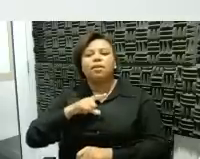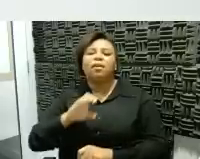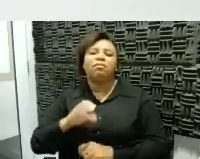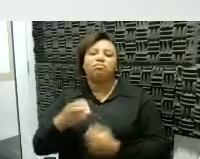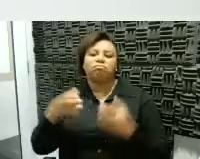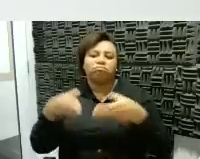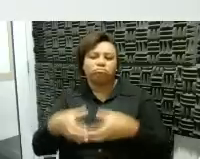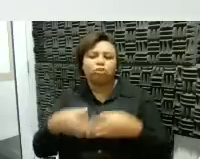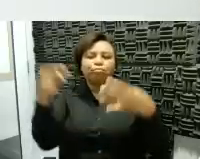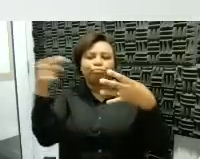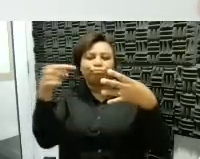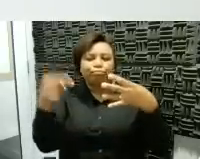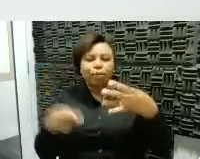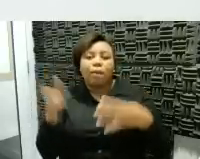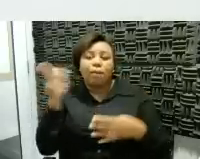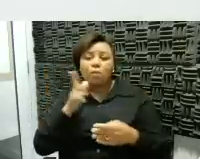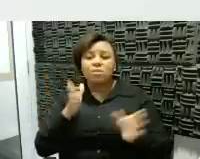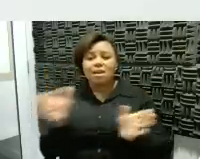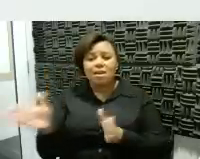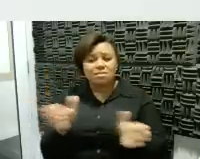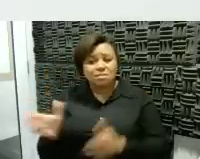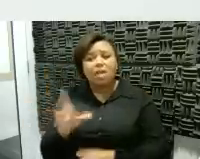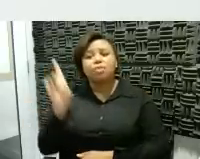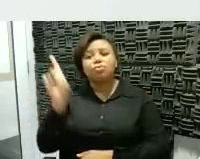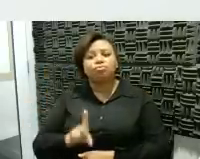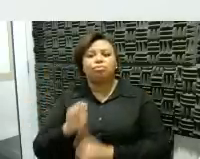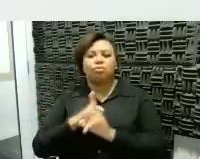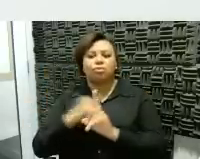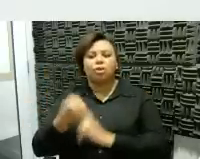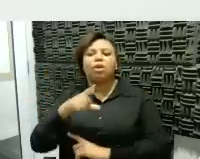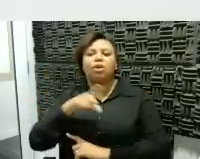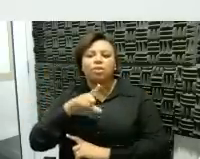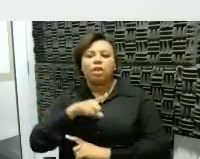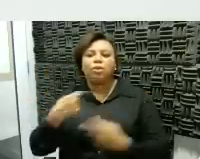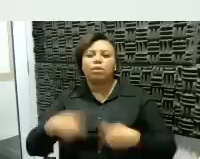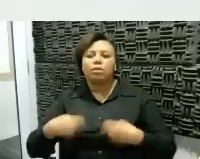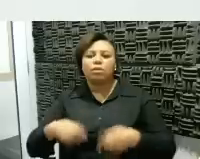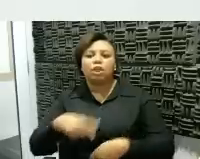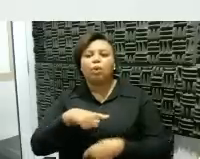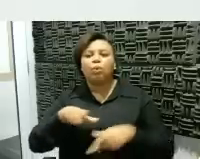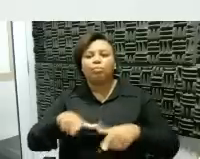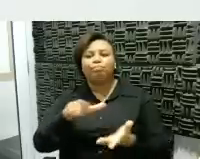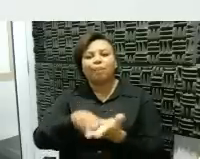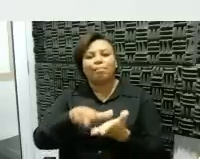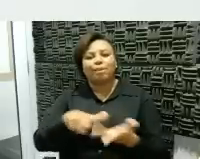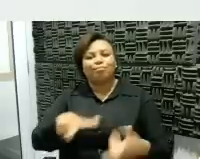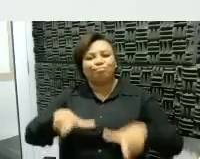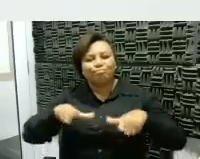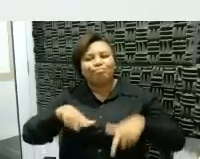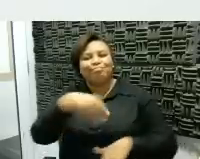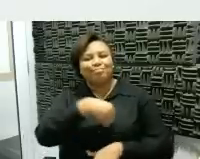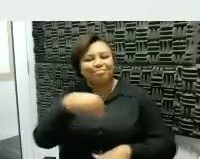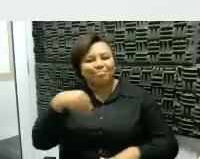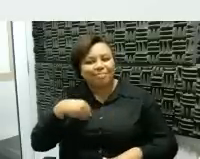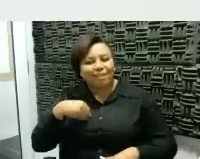ter acesso a esses direitos sociais eu tenho que ter um um laudo médico eu tenho que ter um uma um alguma